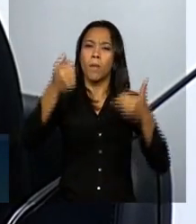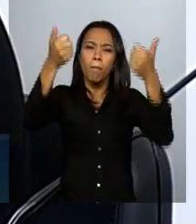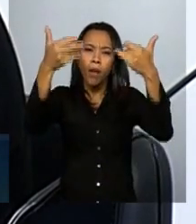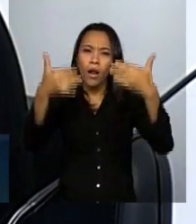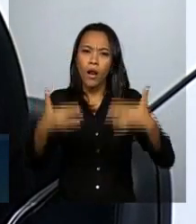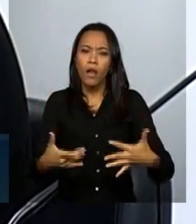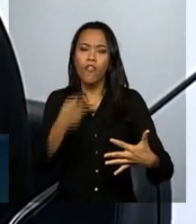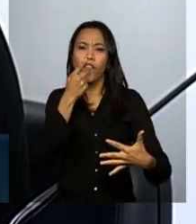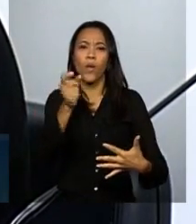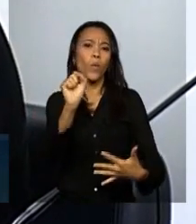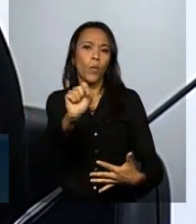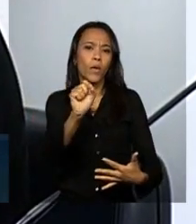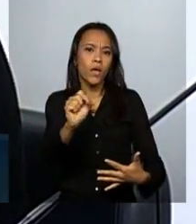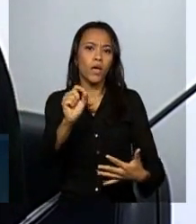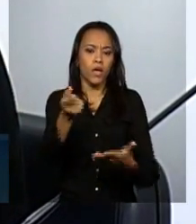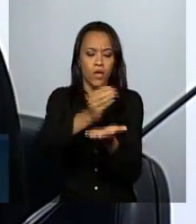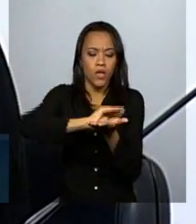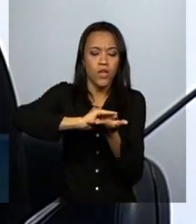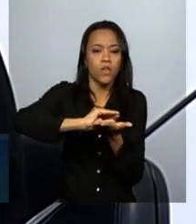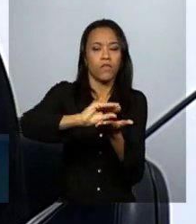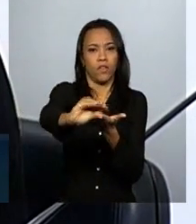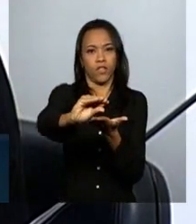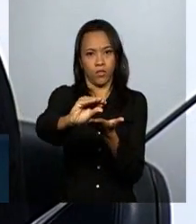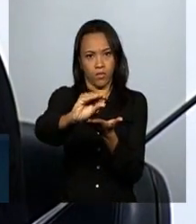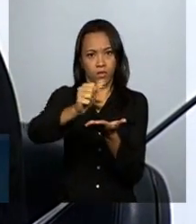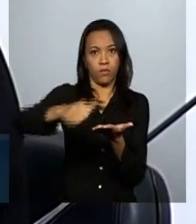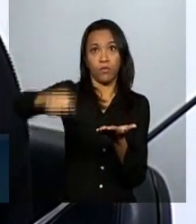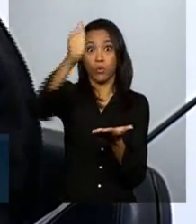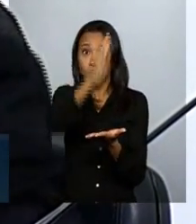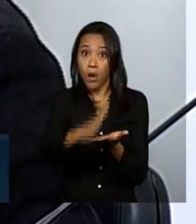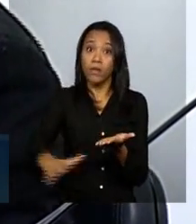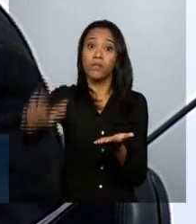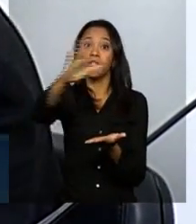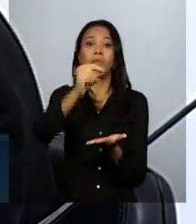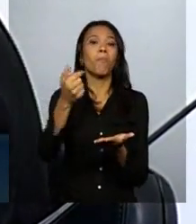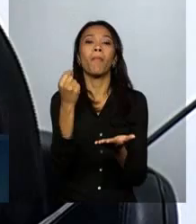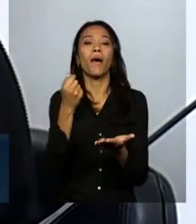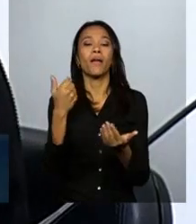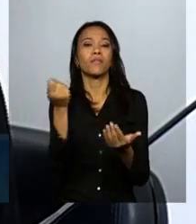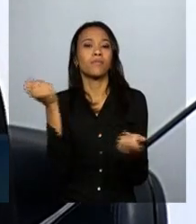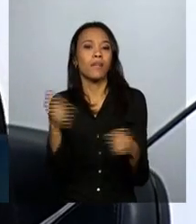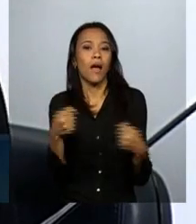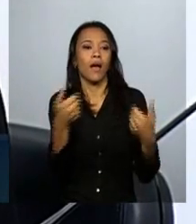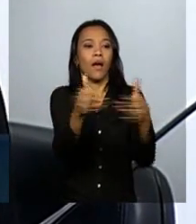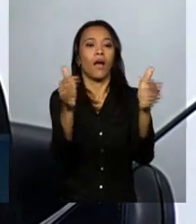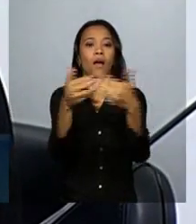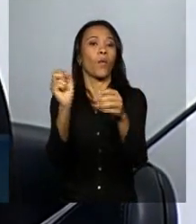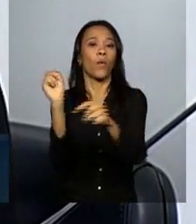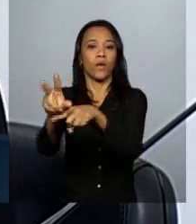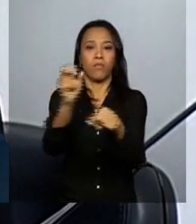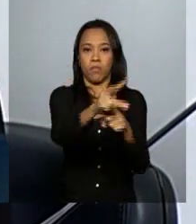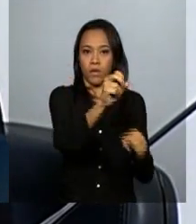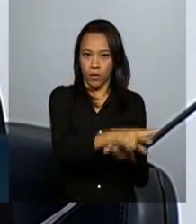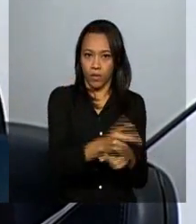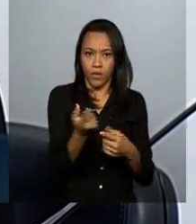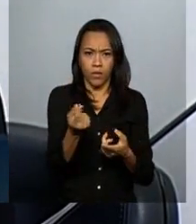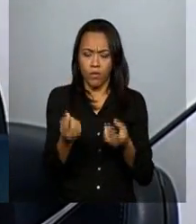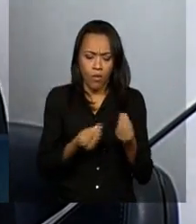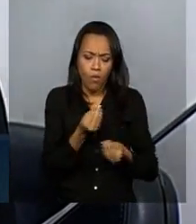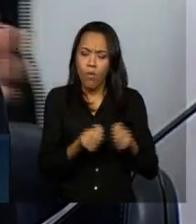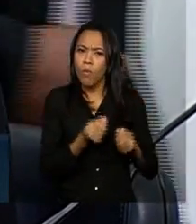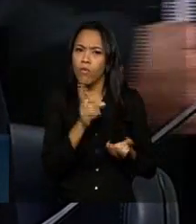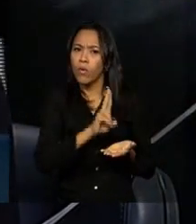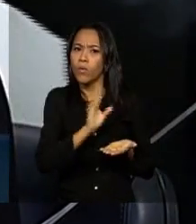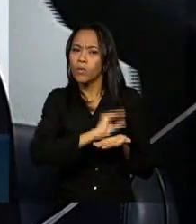a questão da do investimento relacionado à geração de emprego eu queria saber se o critério para para disponibilizar esse financiamento tá